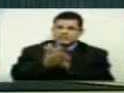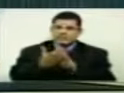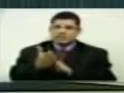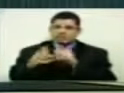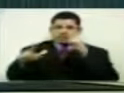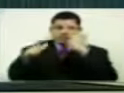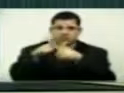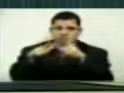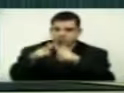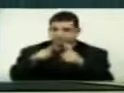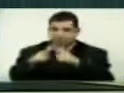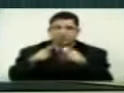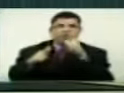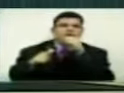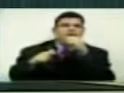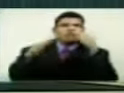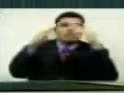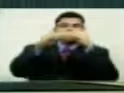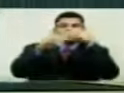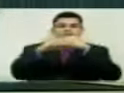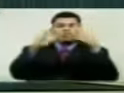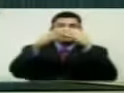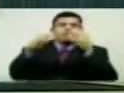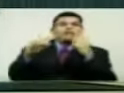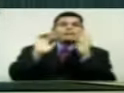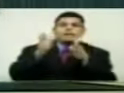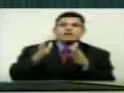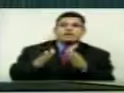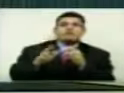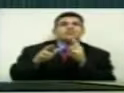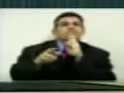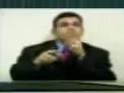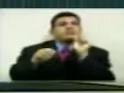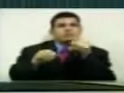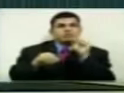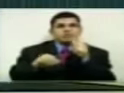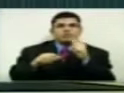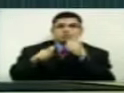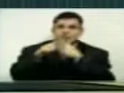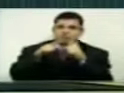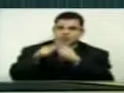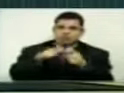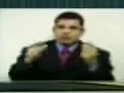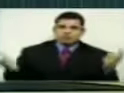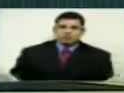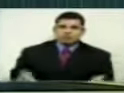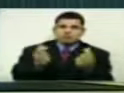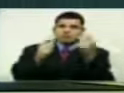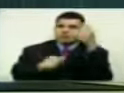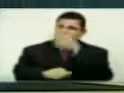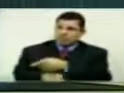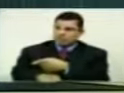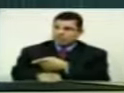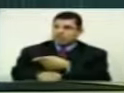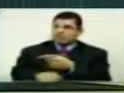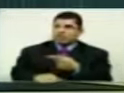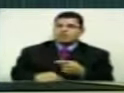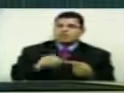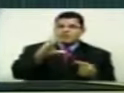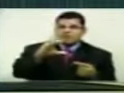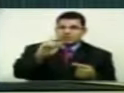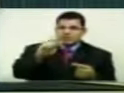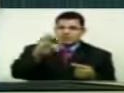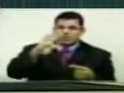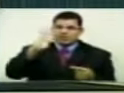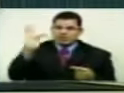nada do problema de abastecimento de água de Manaus, mas que resolve muito dos problemas financeiros dele e da